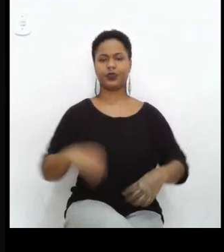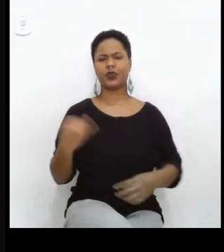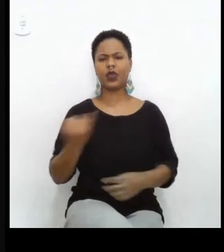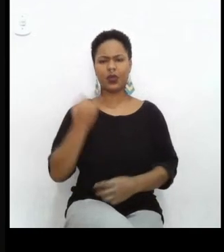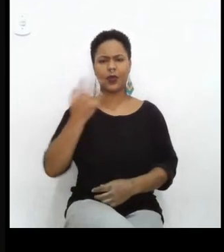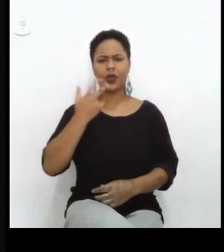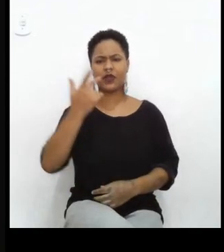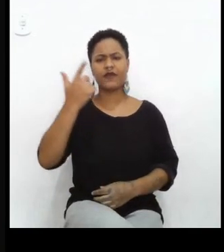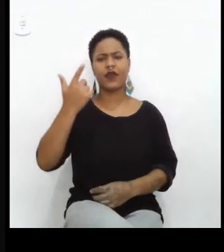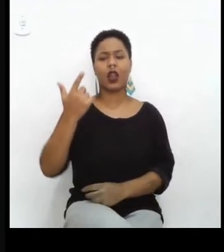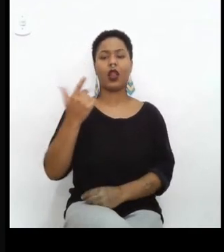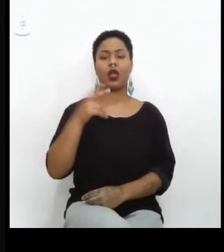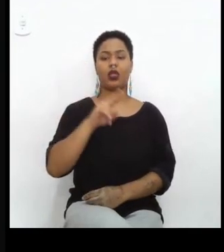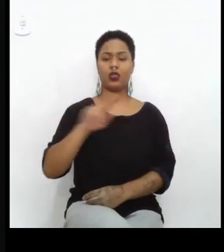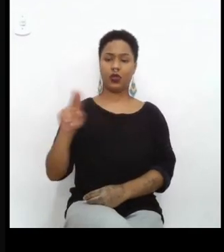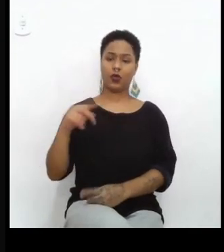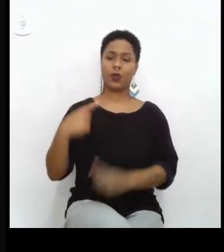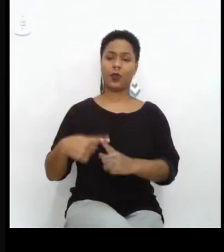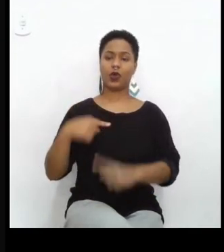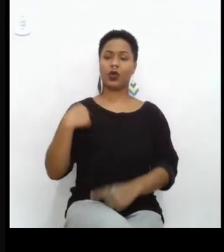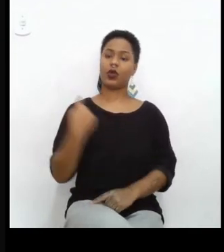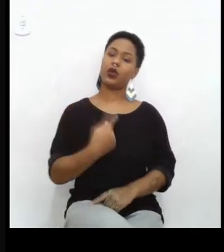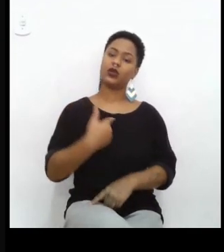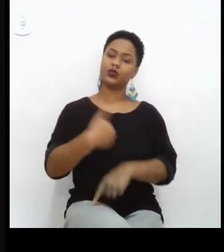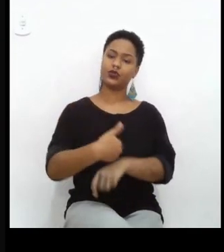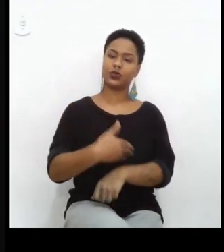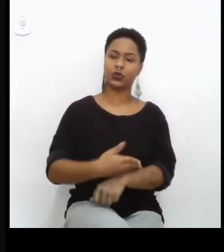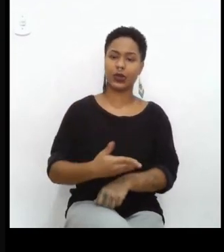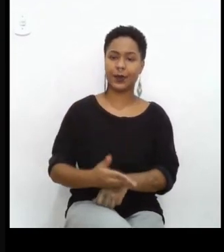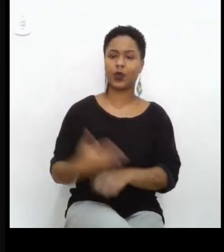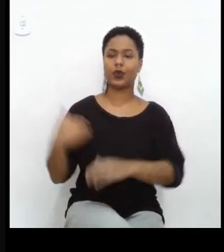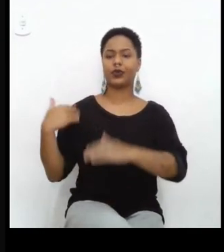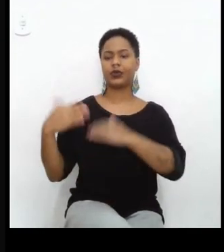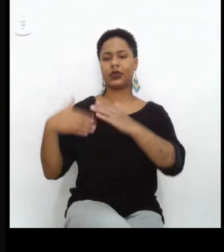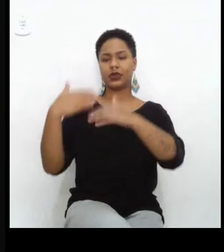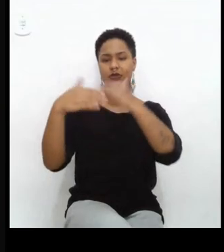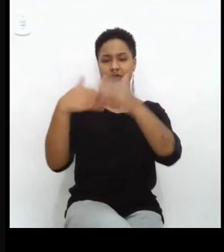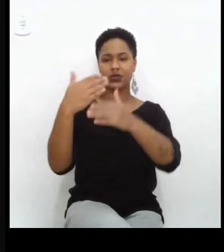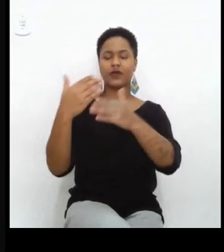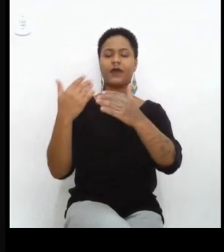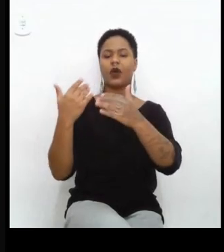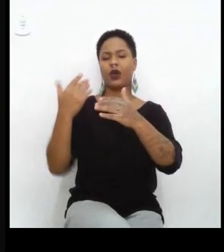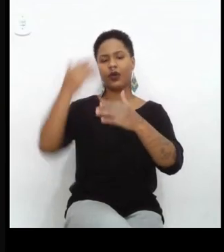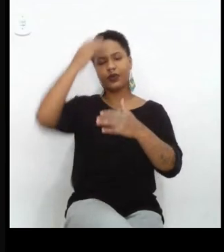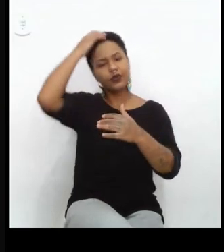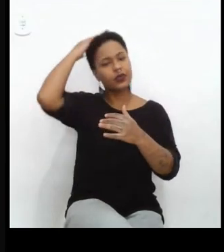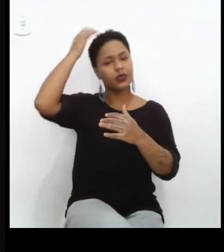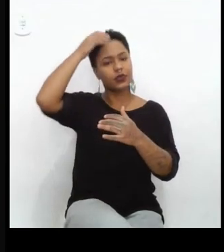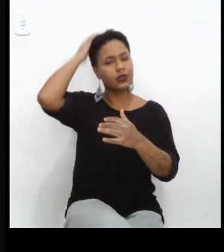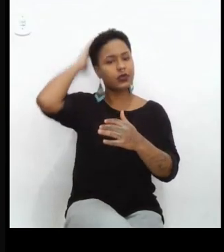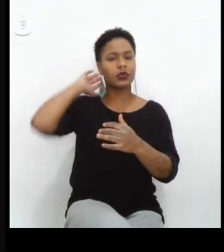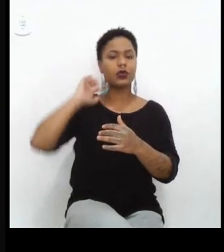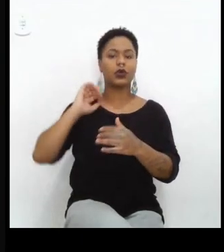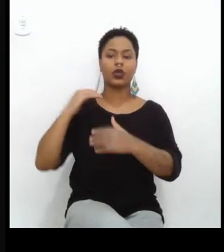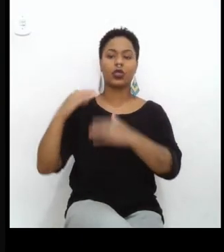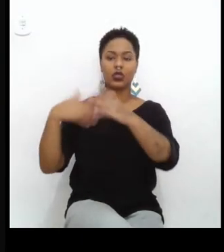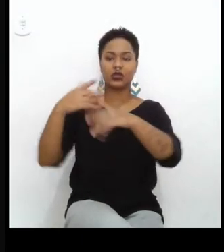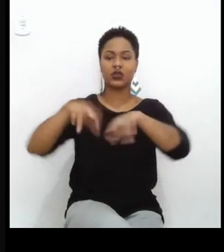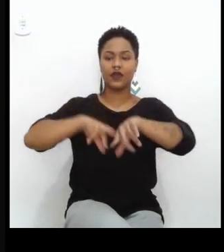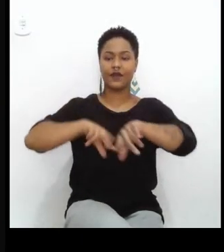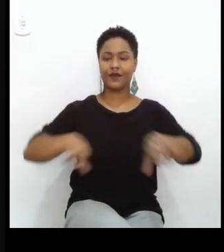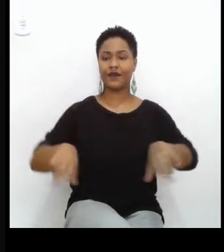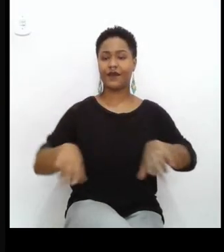nome porque a gente o tempo todo é desenvolve desenvolviam uma série de instrumentos é